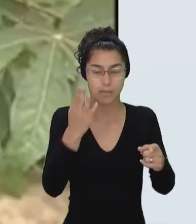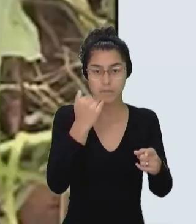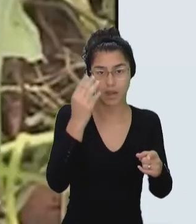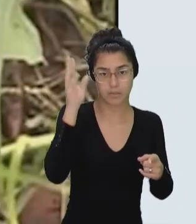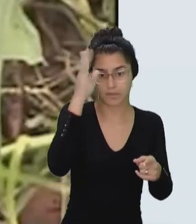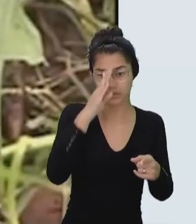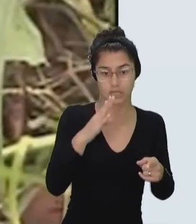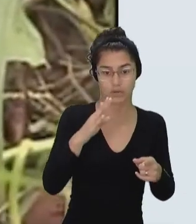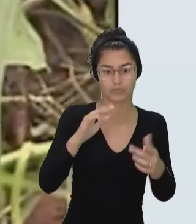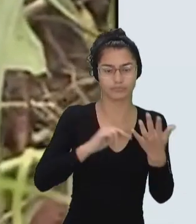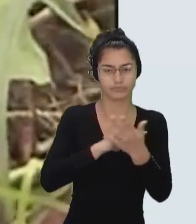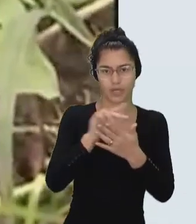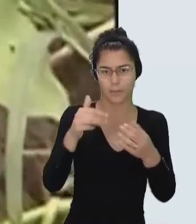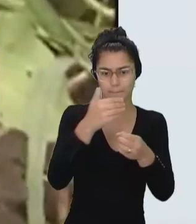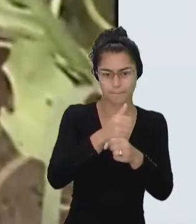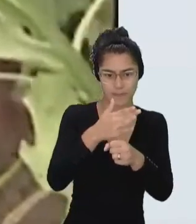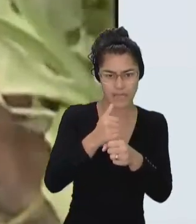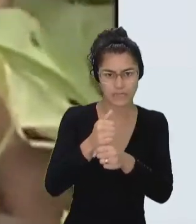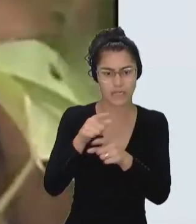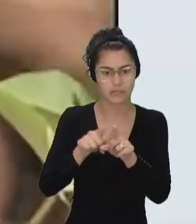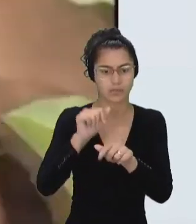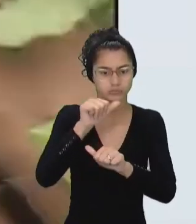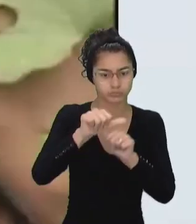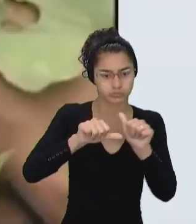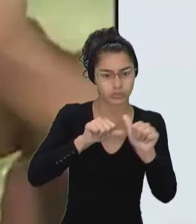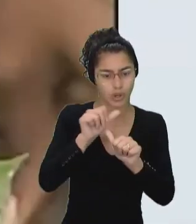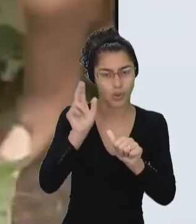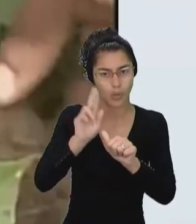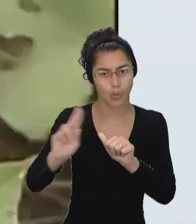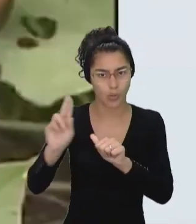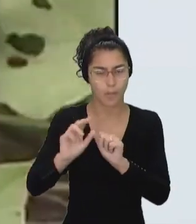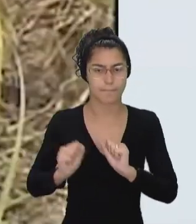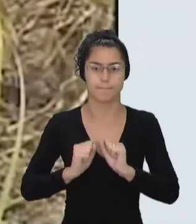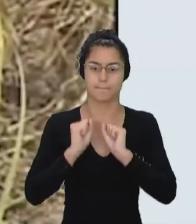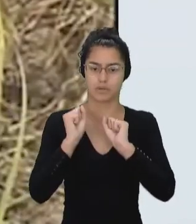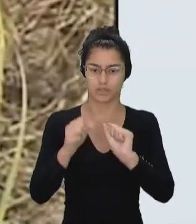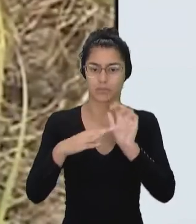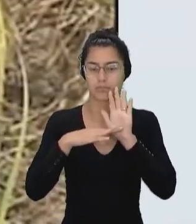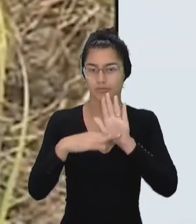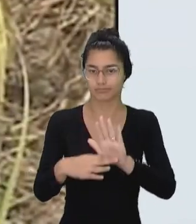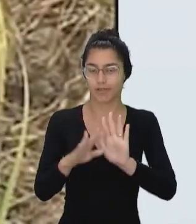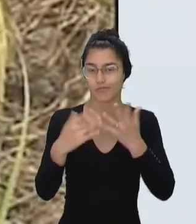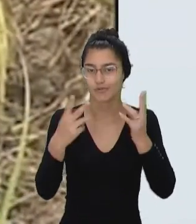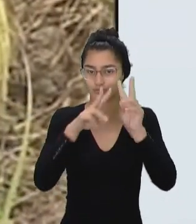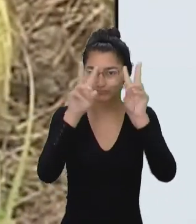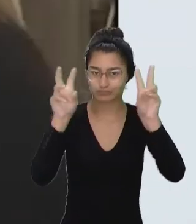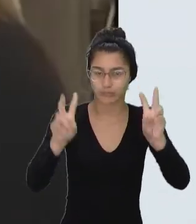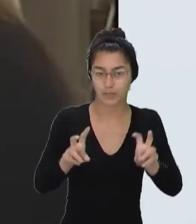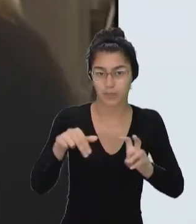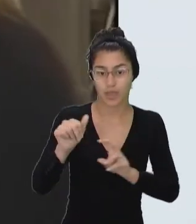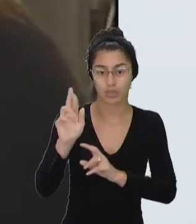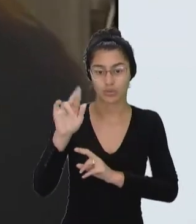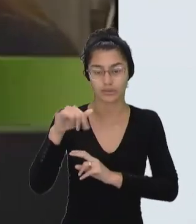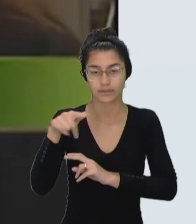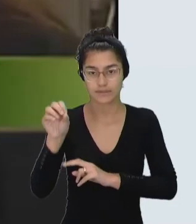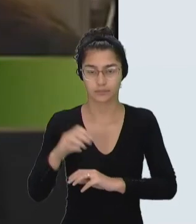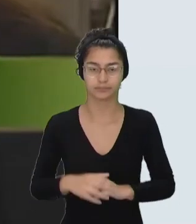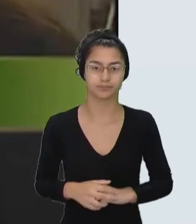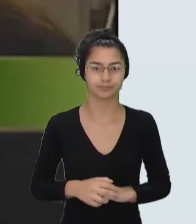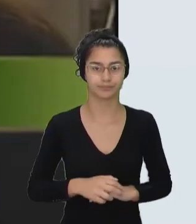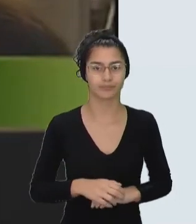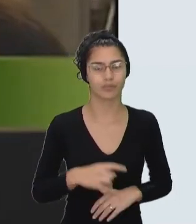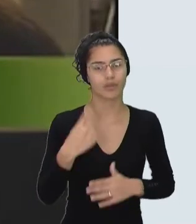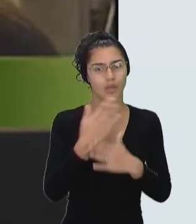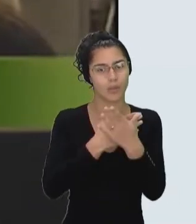abóbora, mandioca e batata doce, se tornem ferramentas poderosas quando o assunto é nutrição. A gente começou o